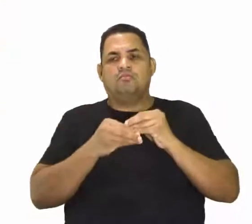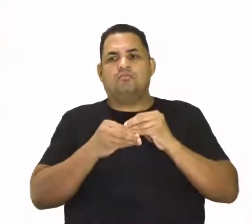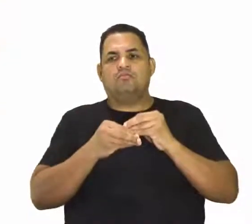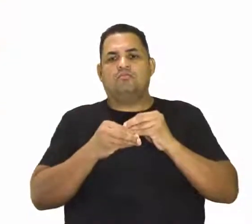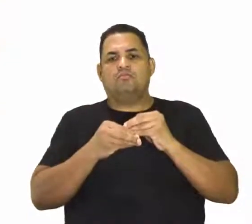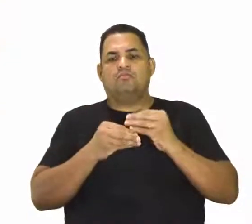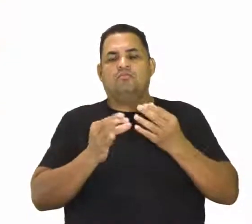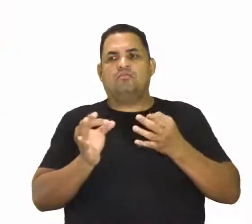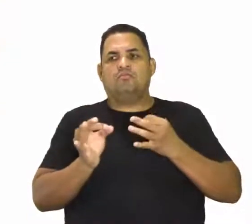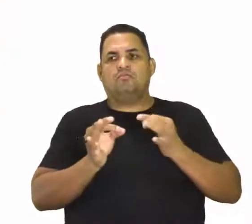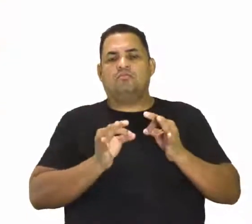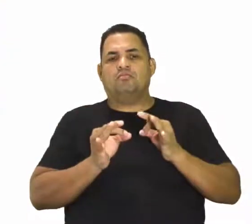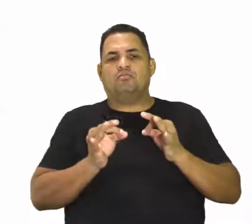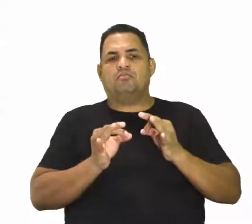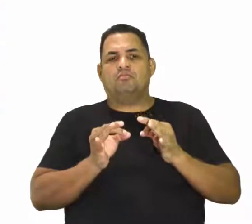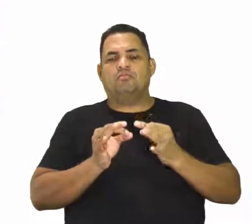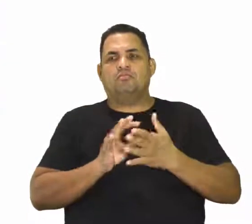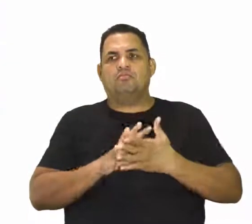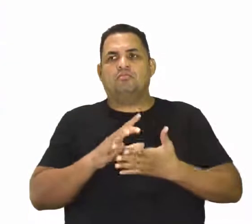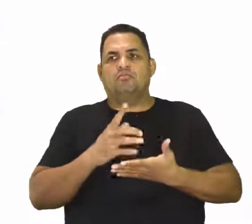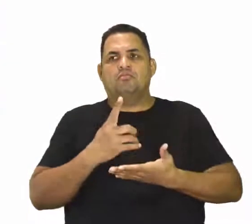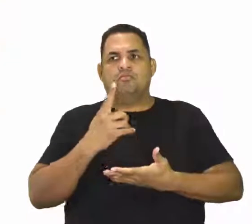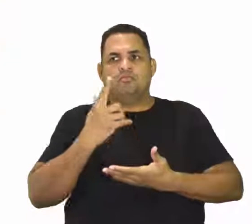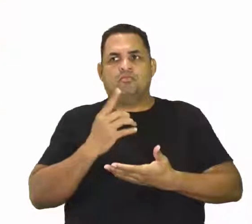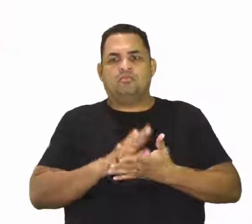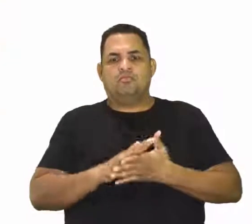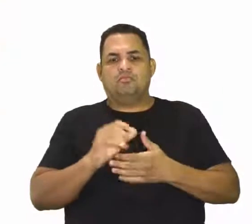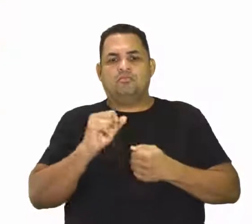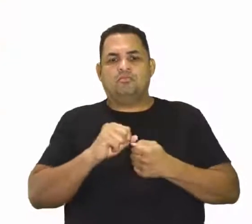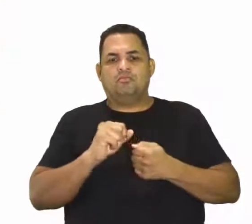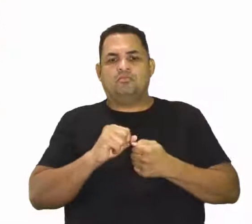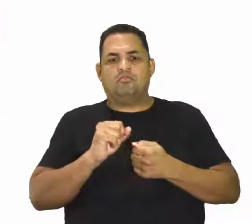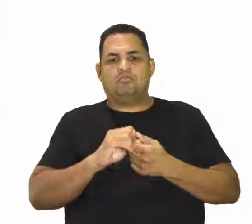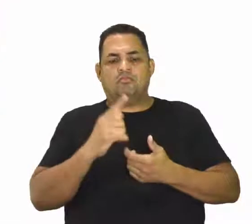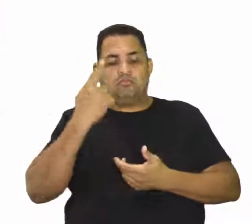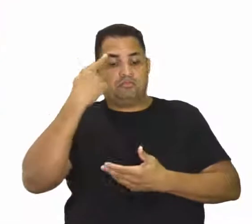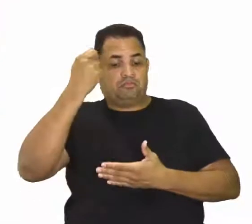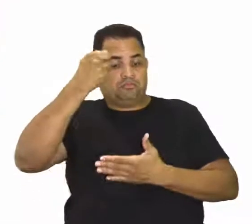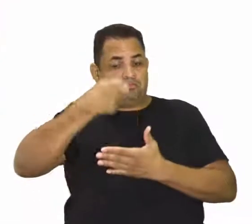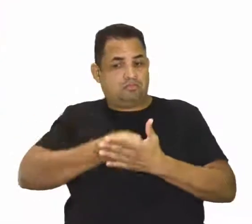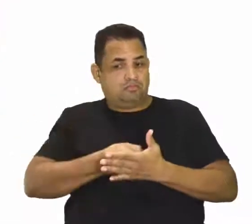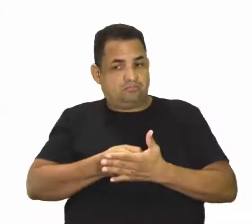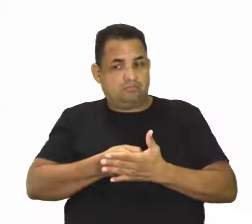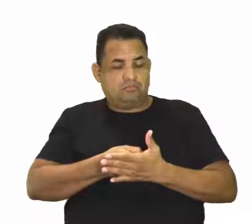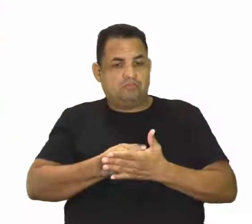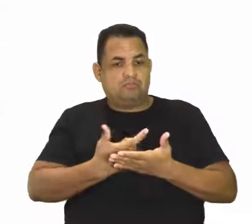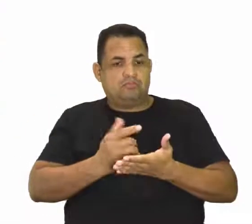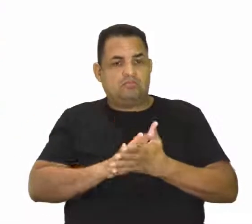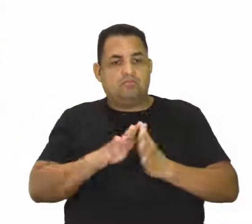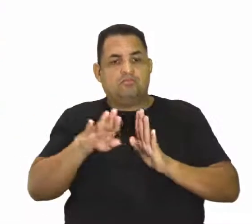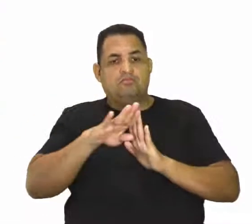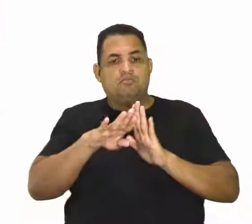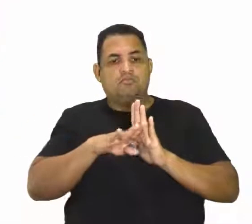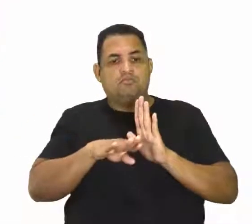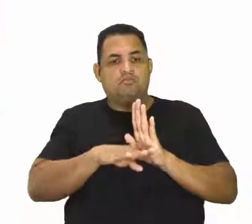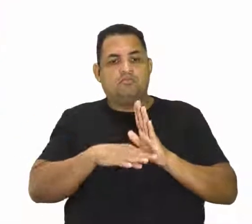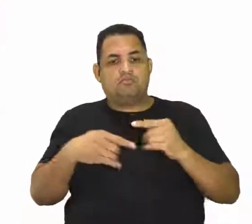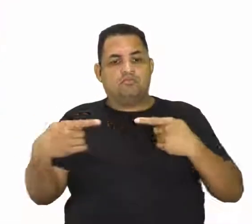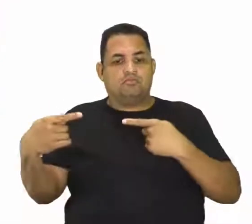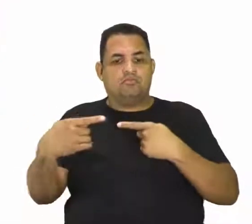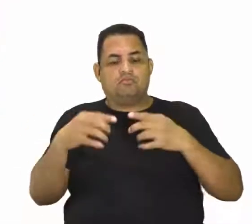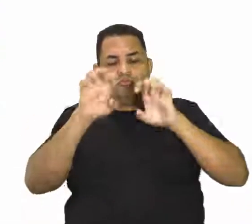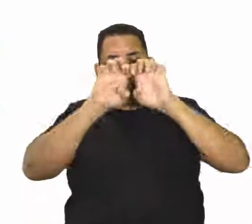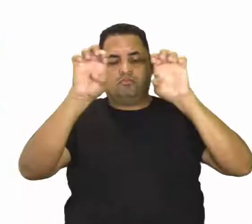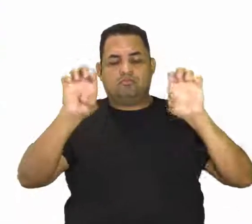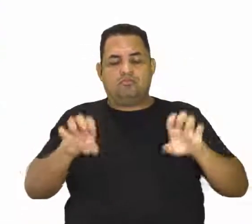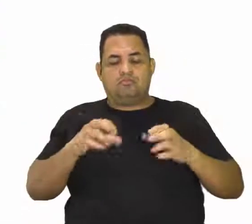de forma que eu realize as minhas tomadas de decisão de acordo com uma